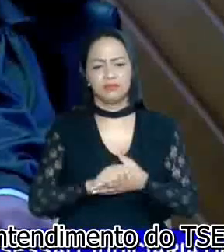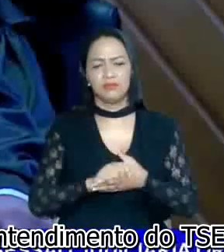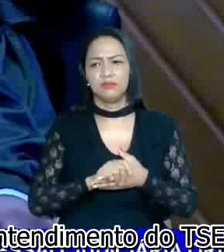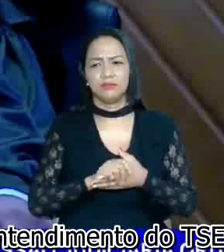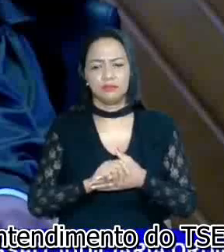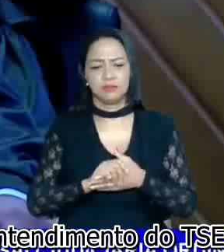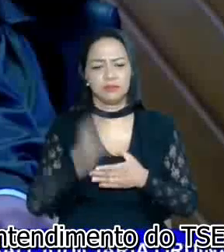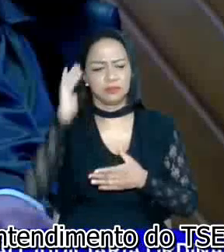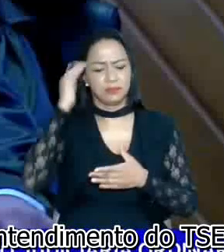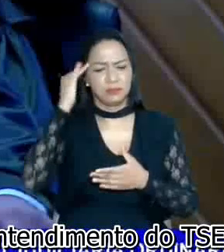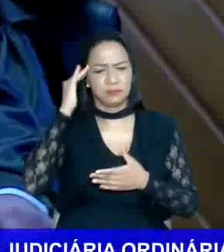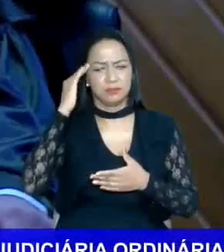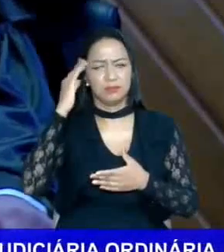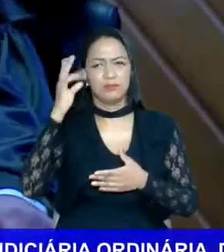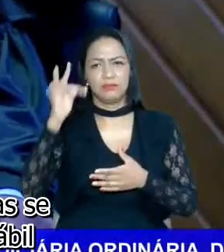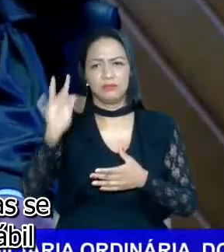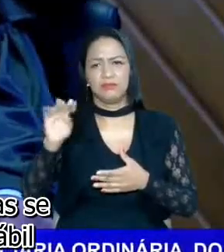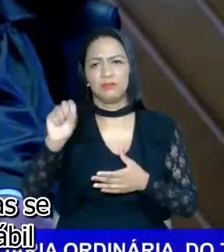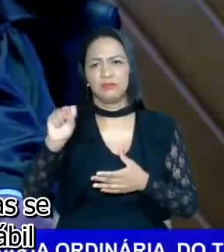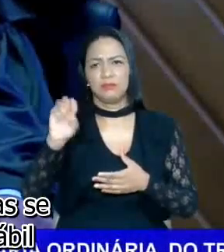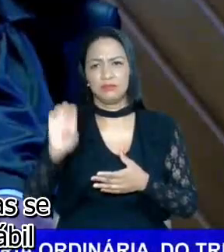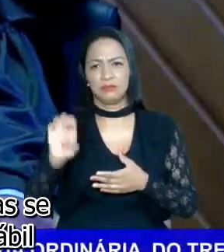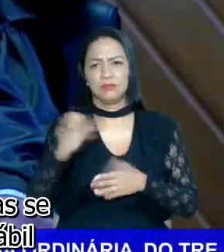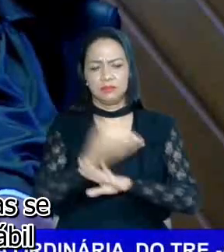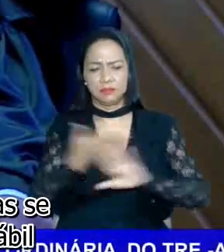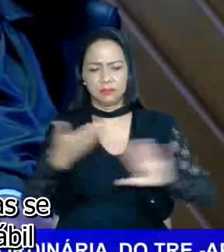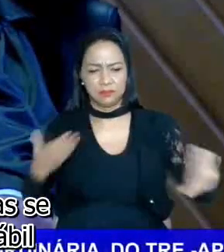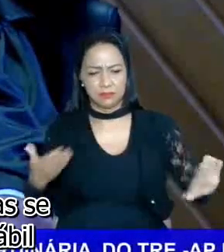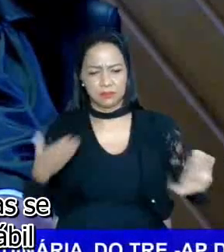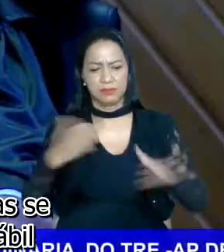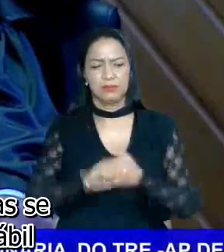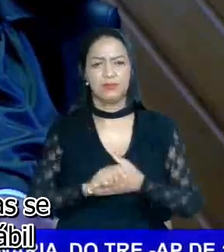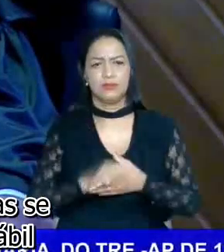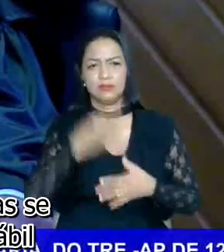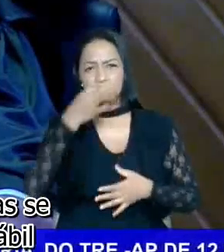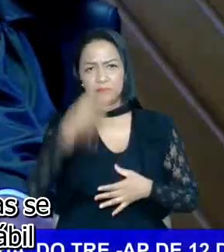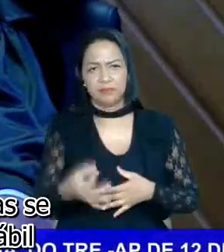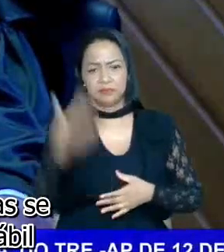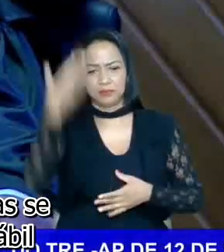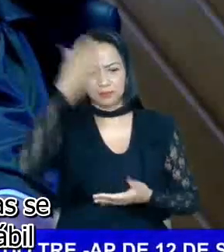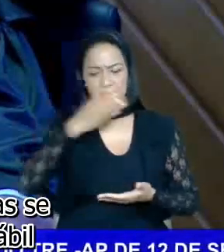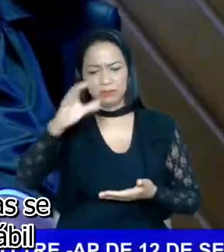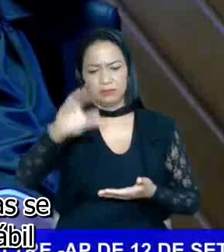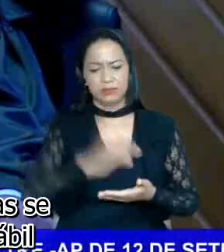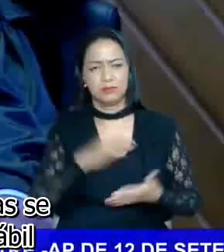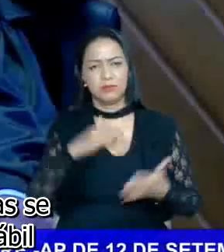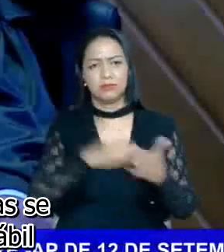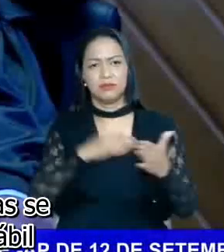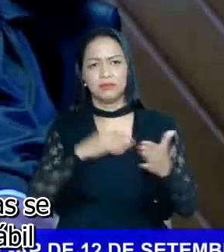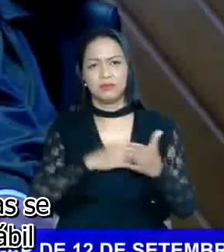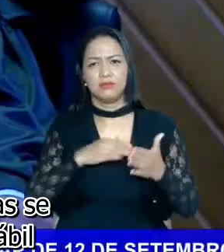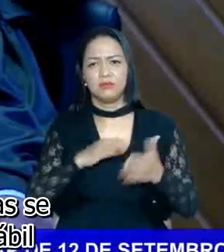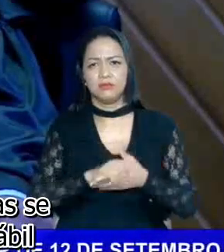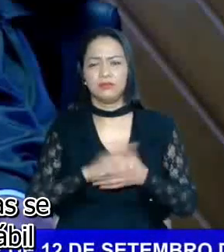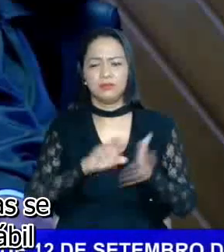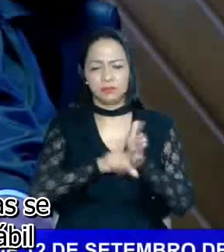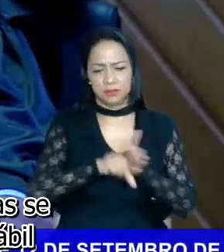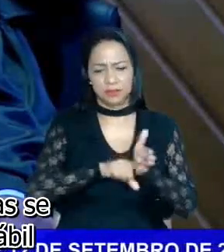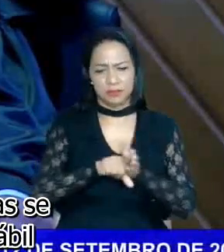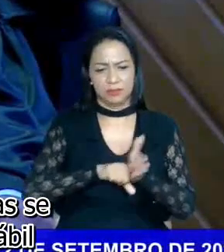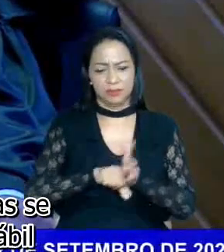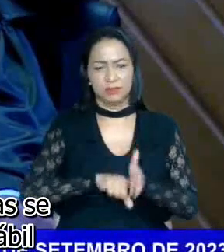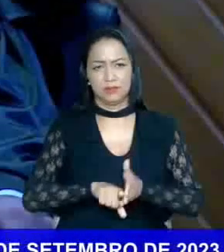o entendimento do TSE, que afasta a tese de que a prestação de contas se limitaria à mera análise